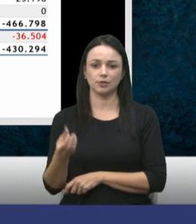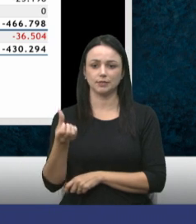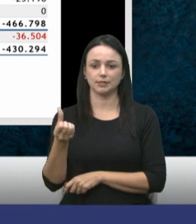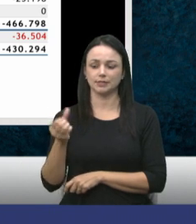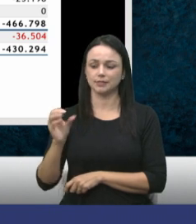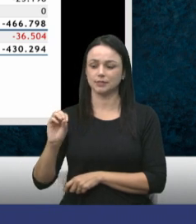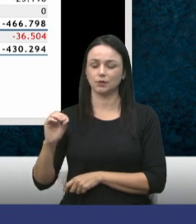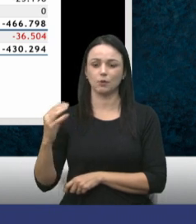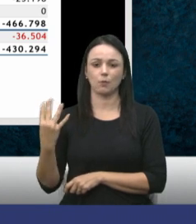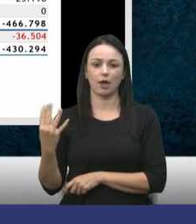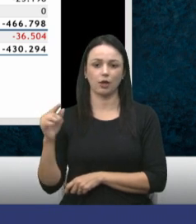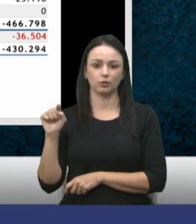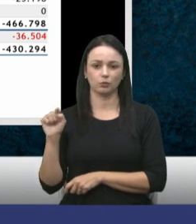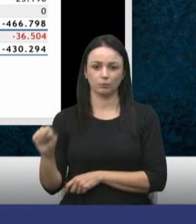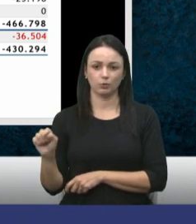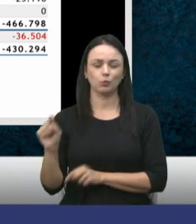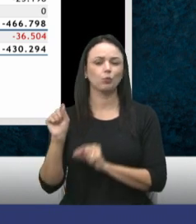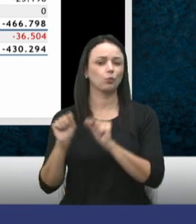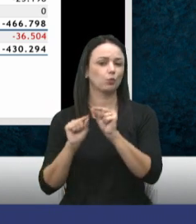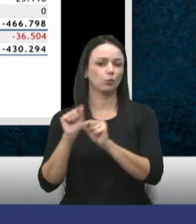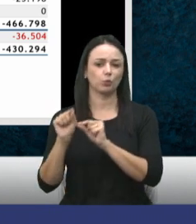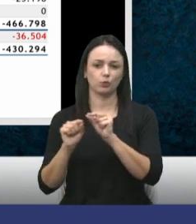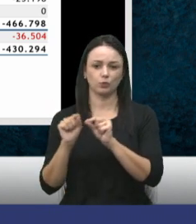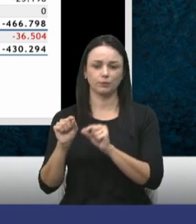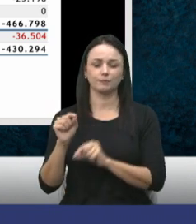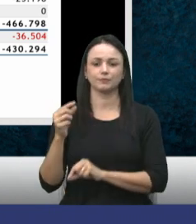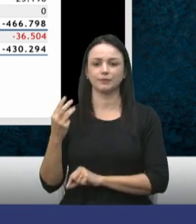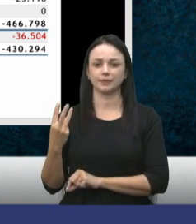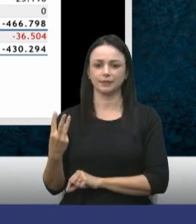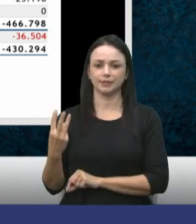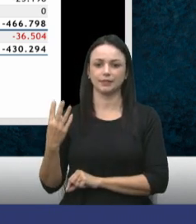236.604.000, o que corresponde a